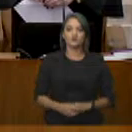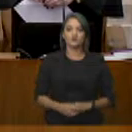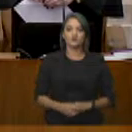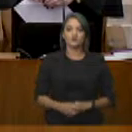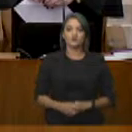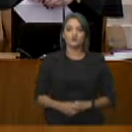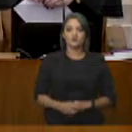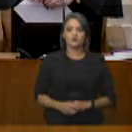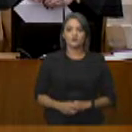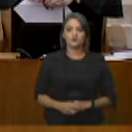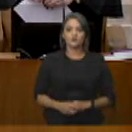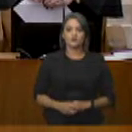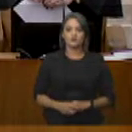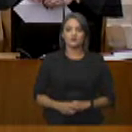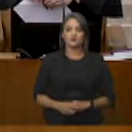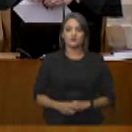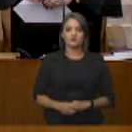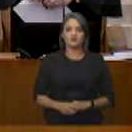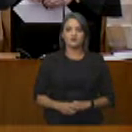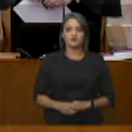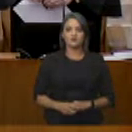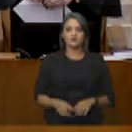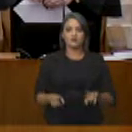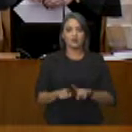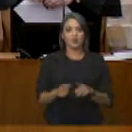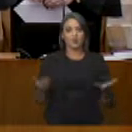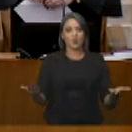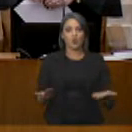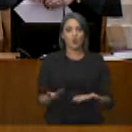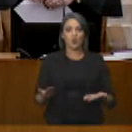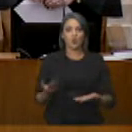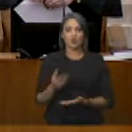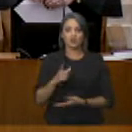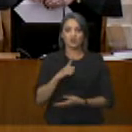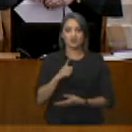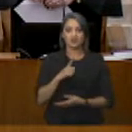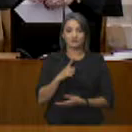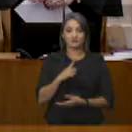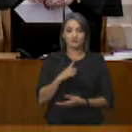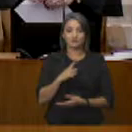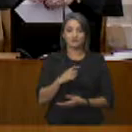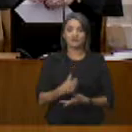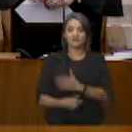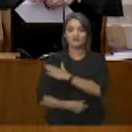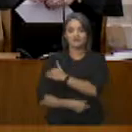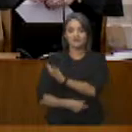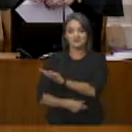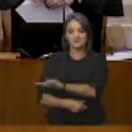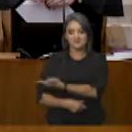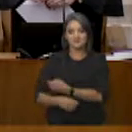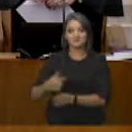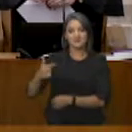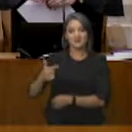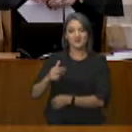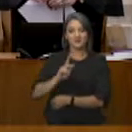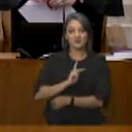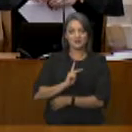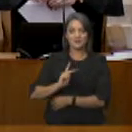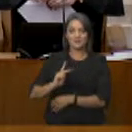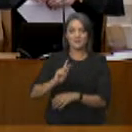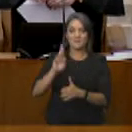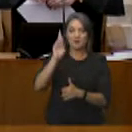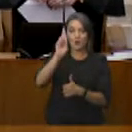E também agora, hoje estará aqui na bancada a nossa vice-procuradora-geral da República, a